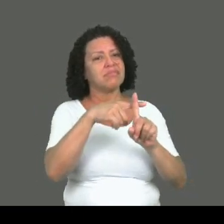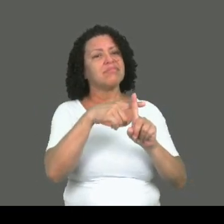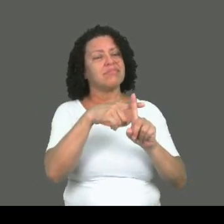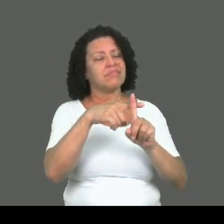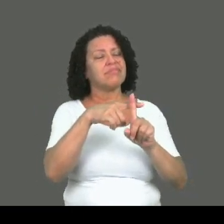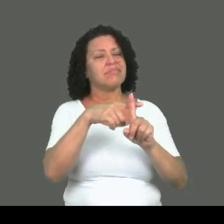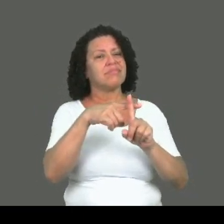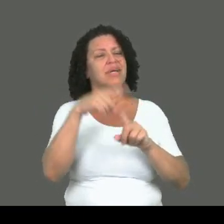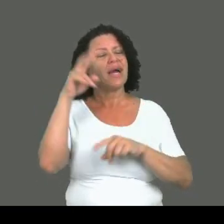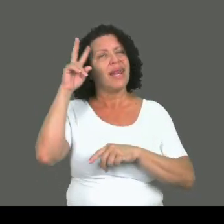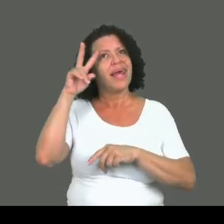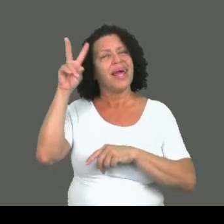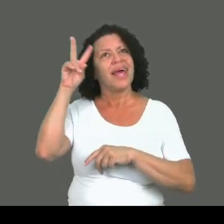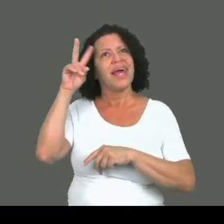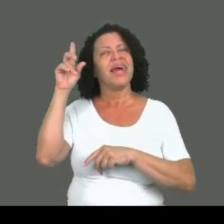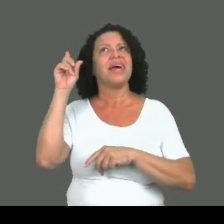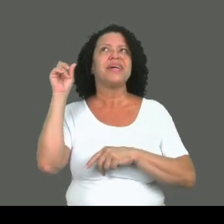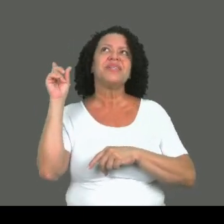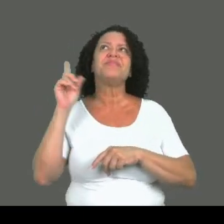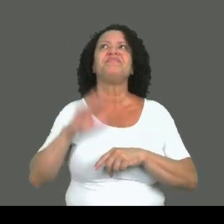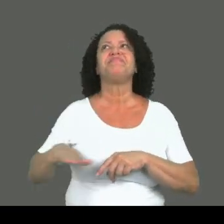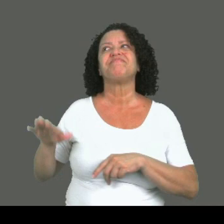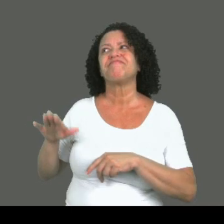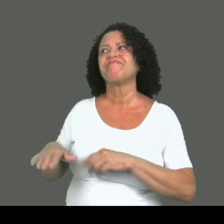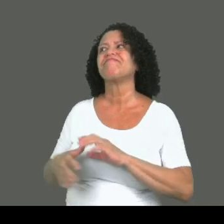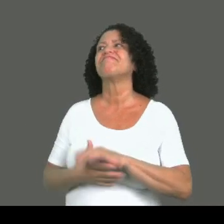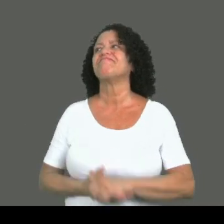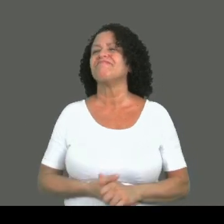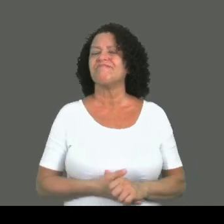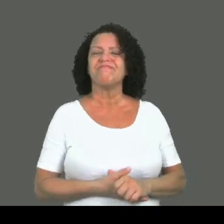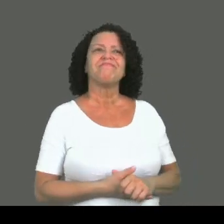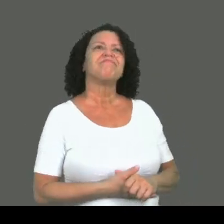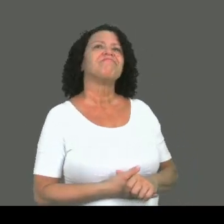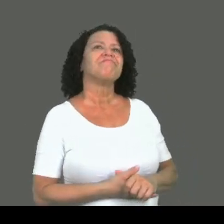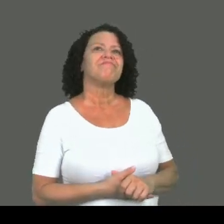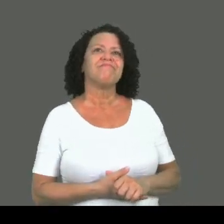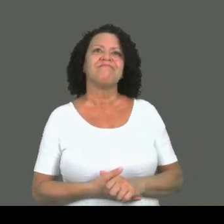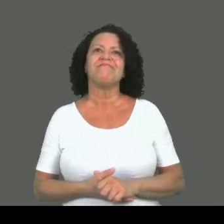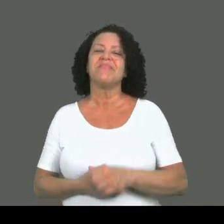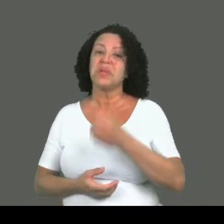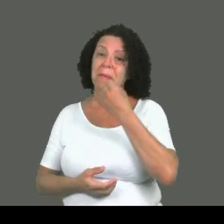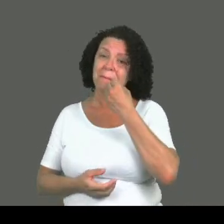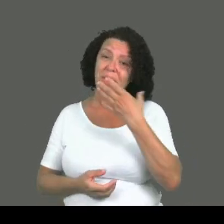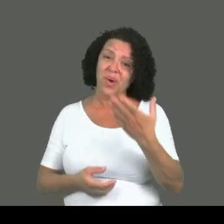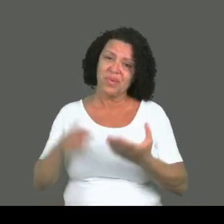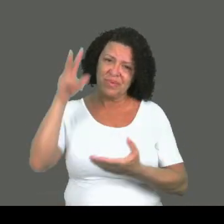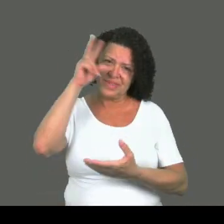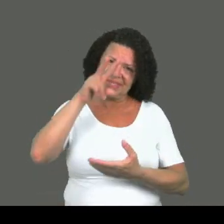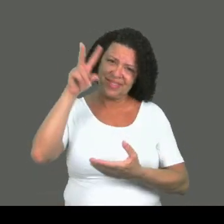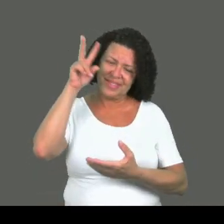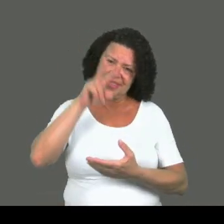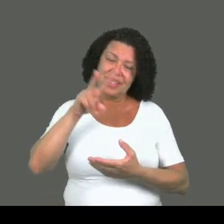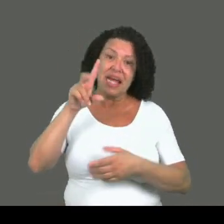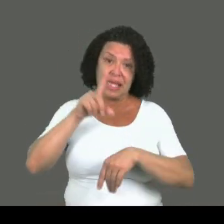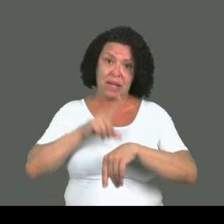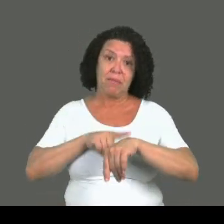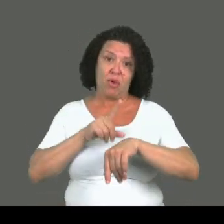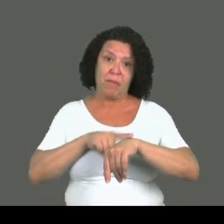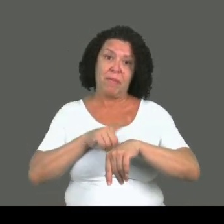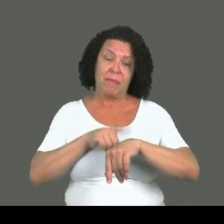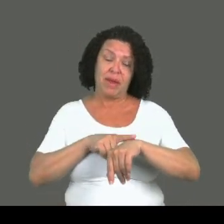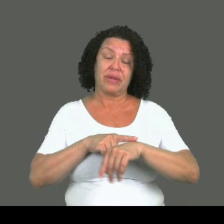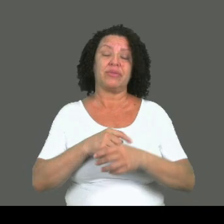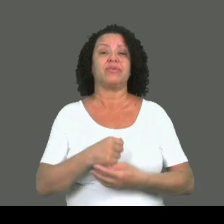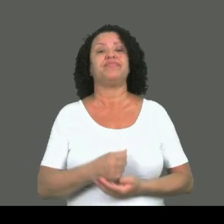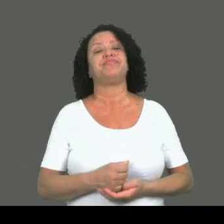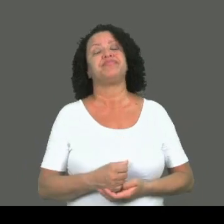excelentes lembranças do seu período de infância, né? Em geral, as pessoas têm boas lembranças, porque aqueles momentos foram